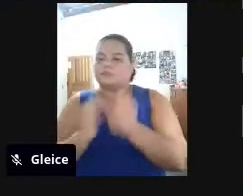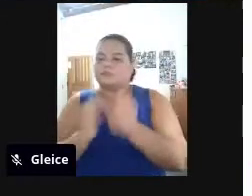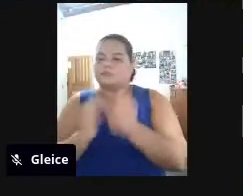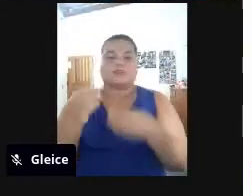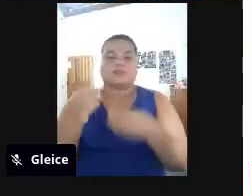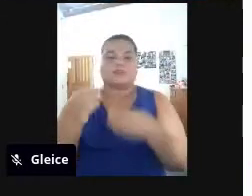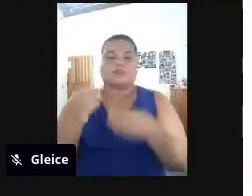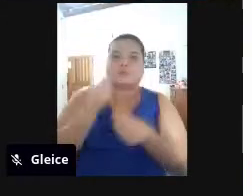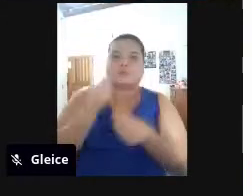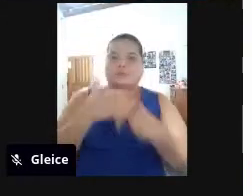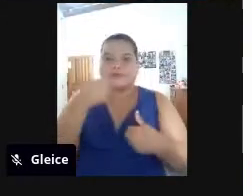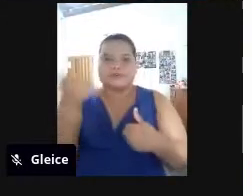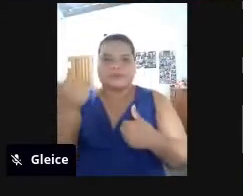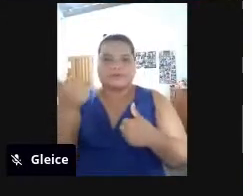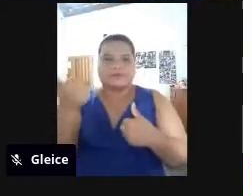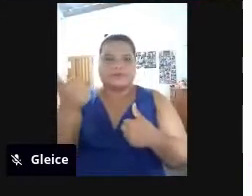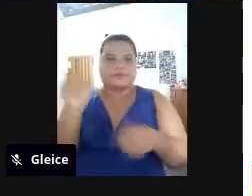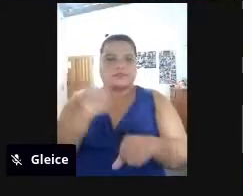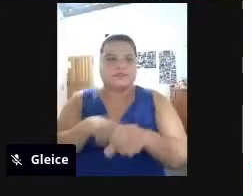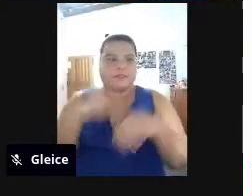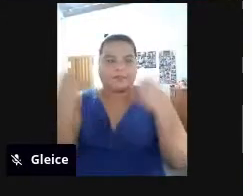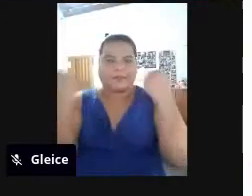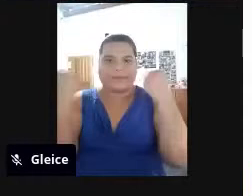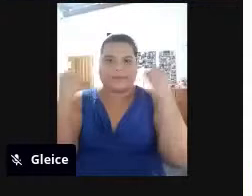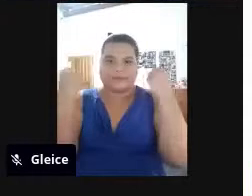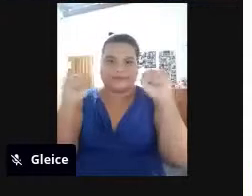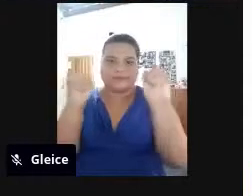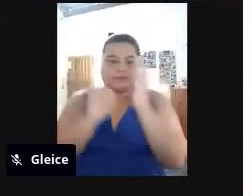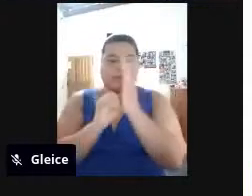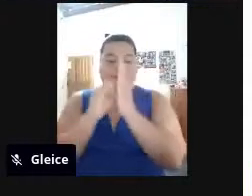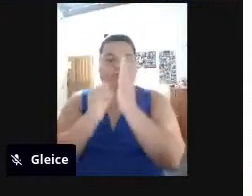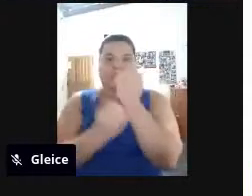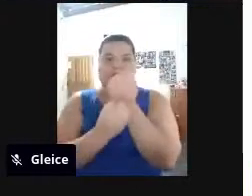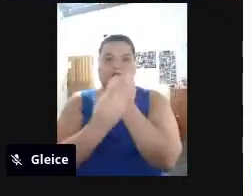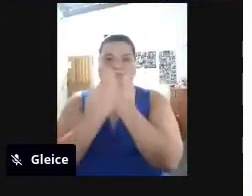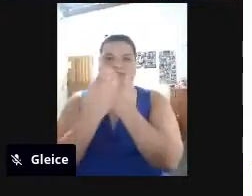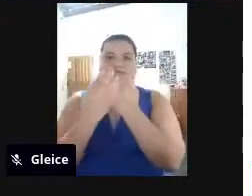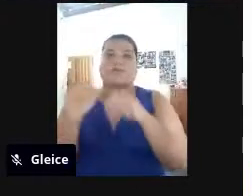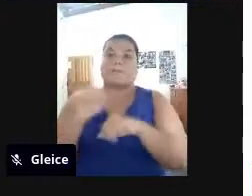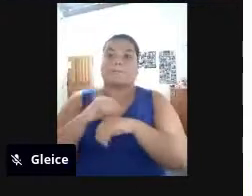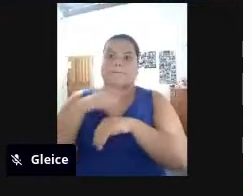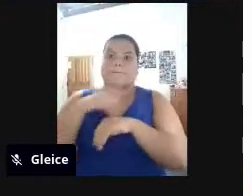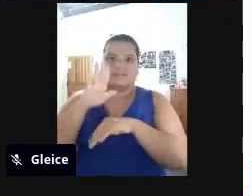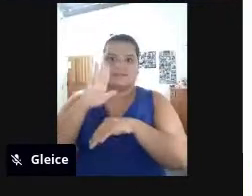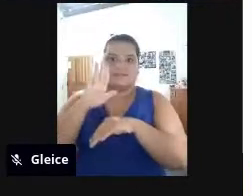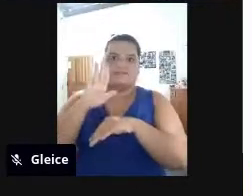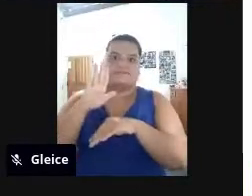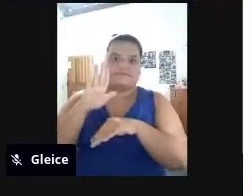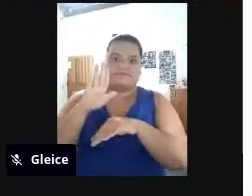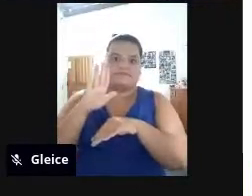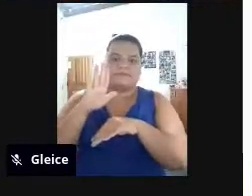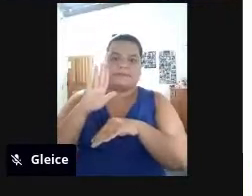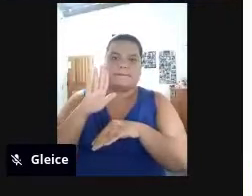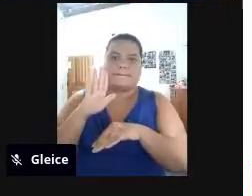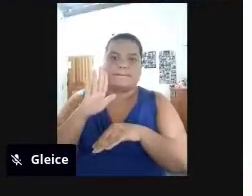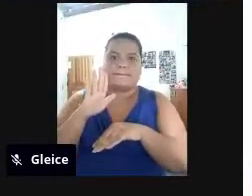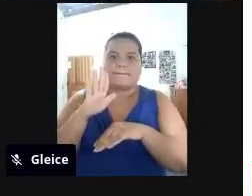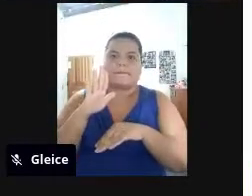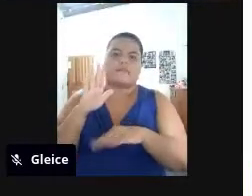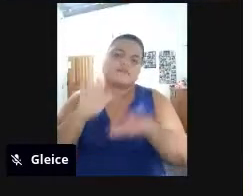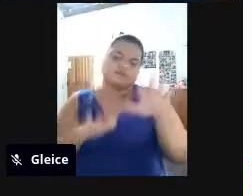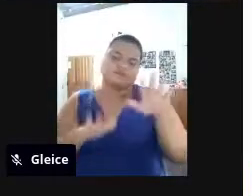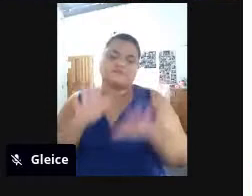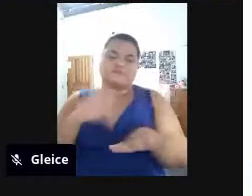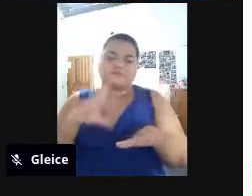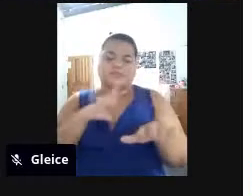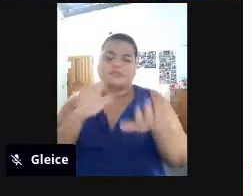isso que a demanda proteica ela está aumentada. Mas em aspectos gerais, gente, essas recomendações elas variam, mas hoje a gente fica